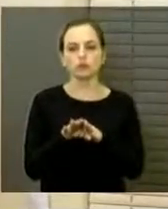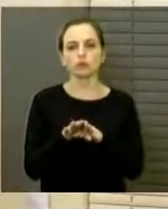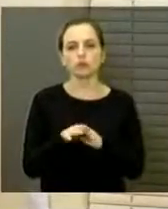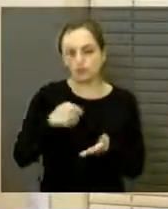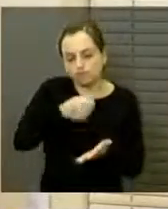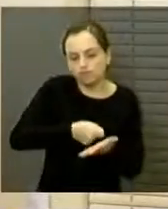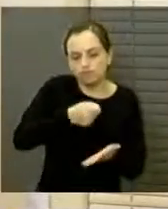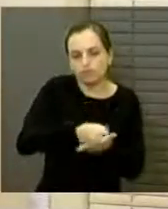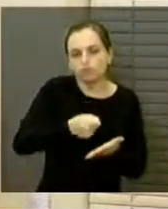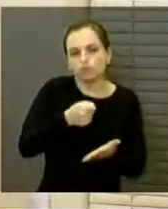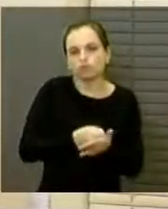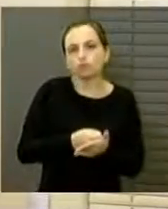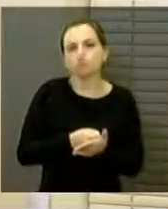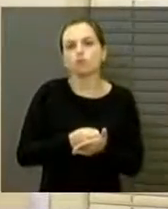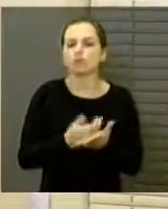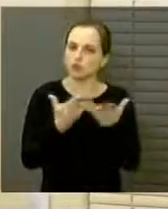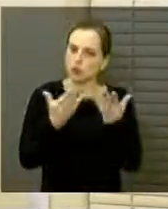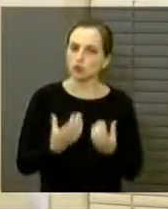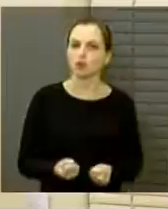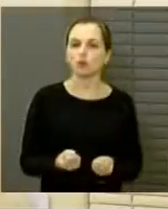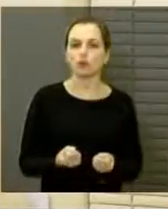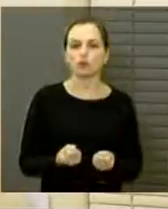militância política em favor